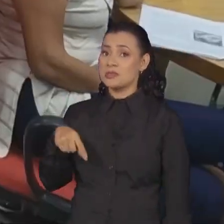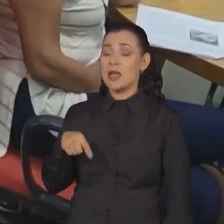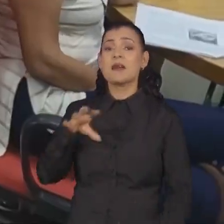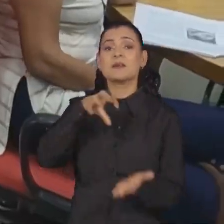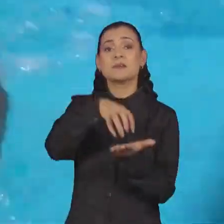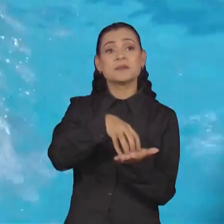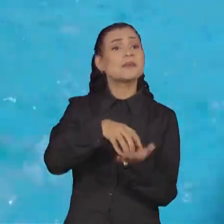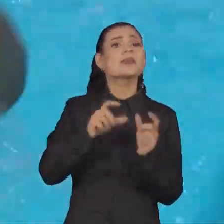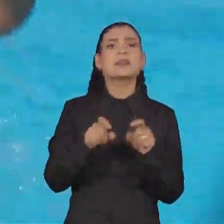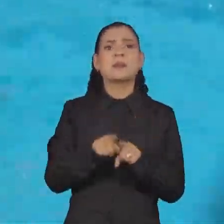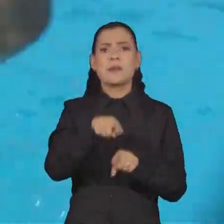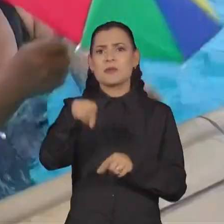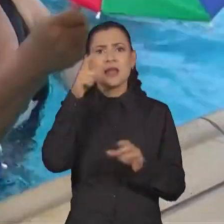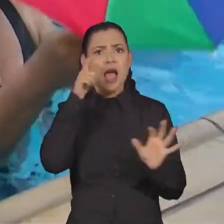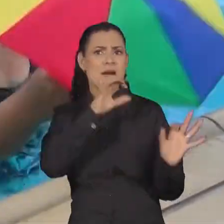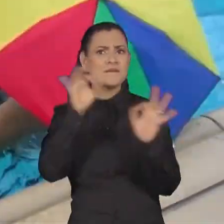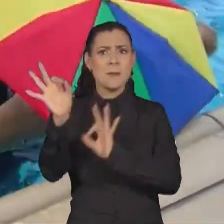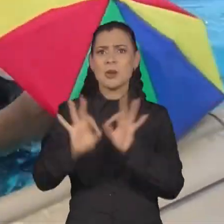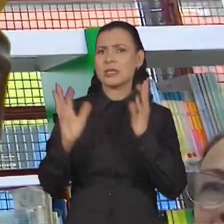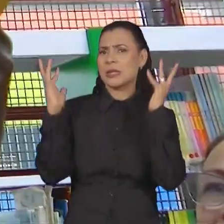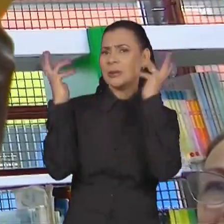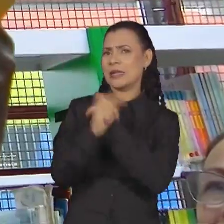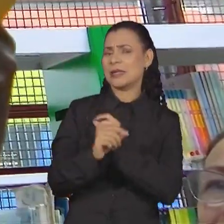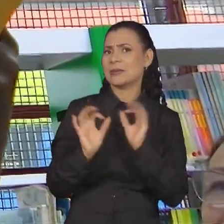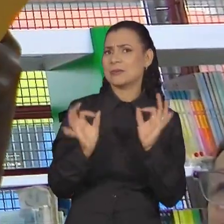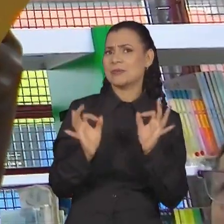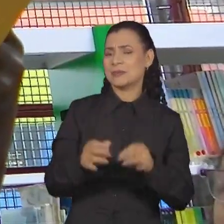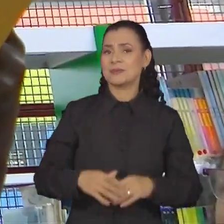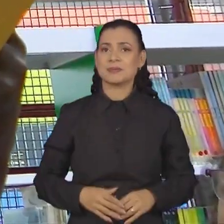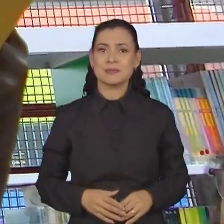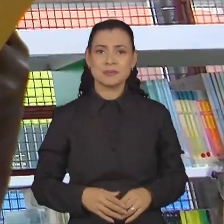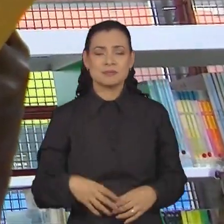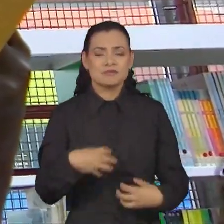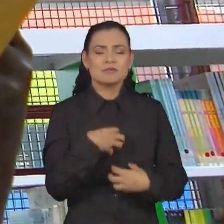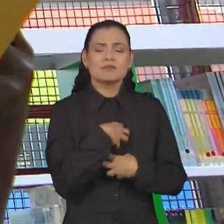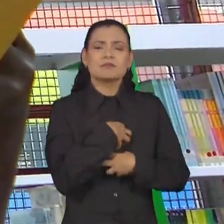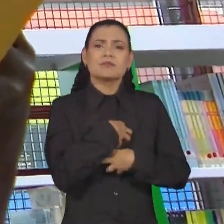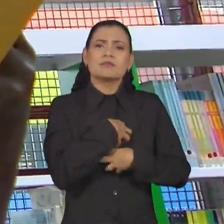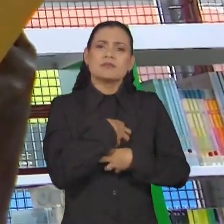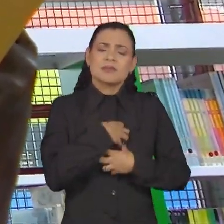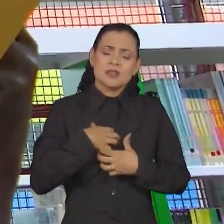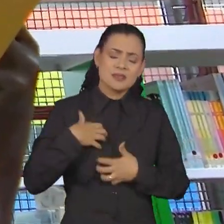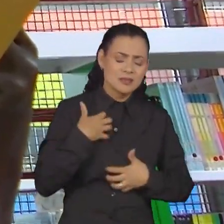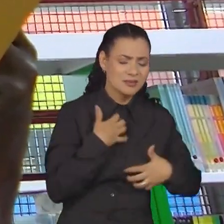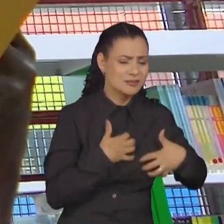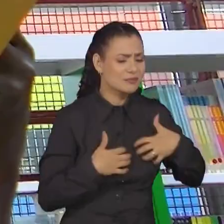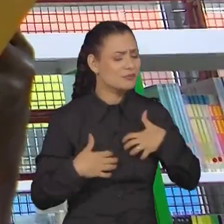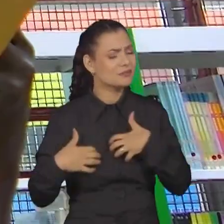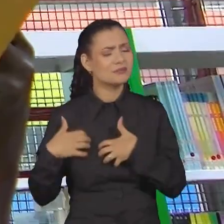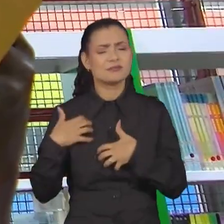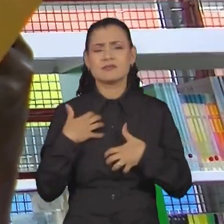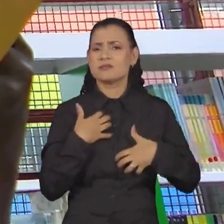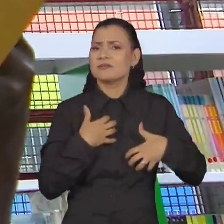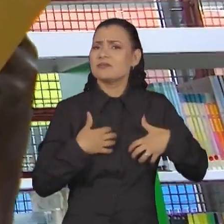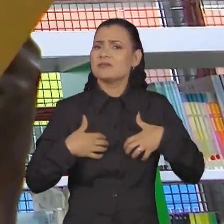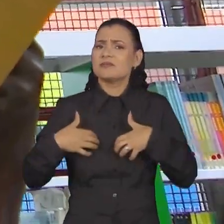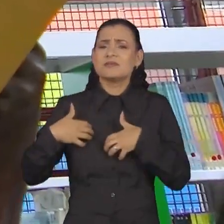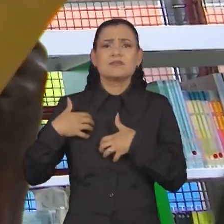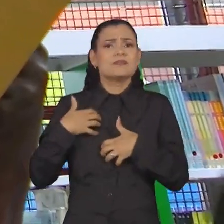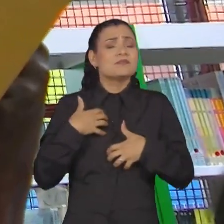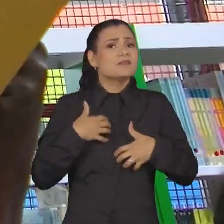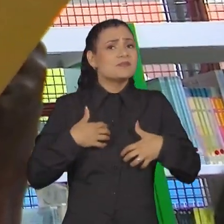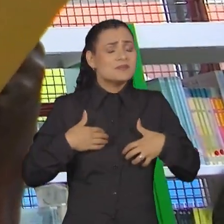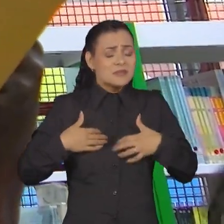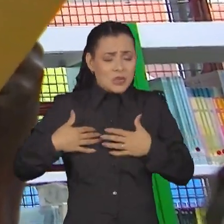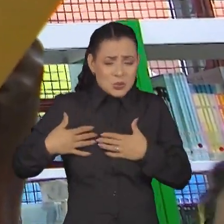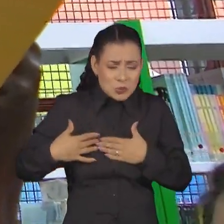Vila Curuçá, e já já você acompanha um projeto lindo. Só a minha alma está triste. Cheguei no ponto